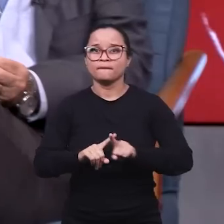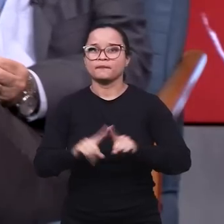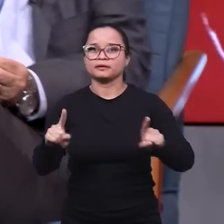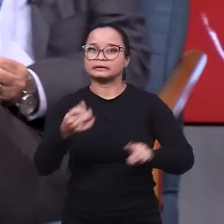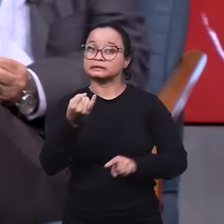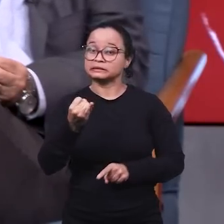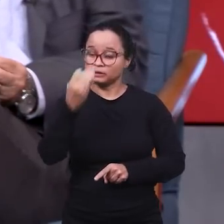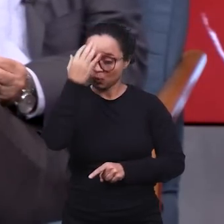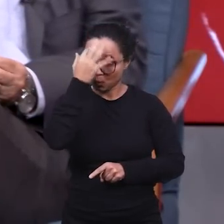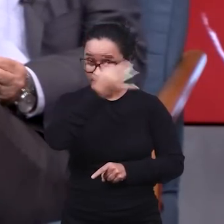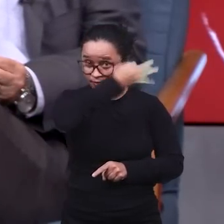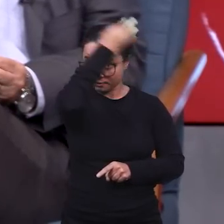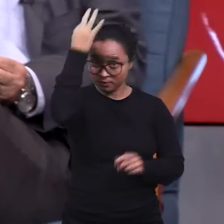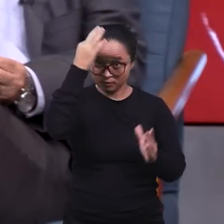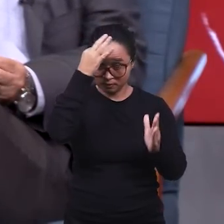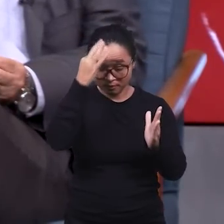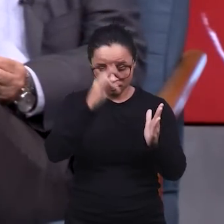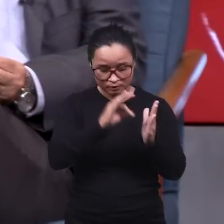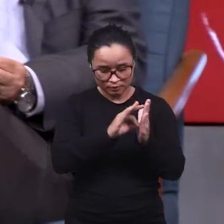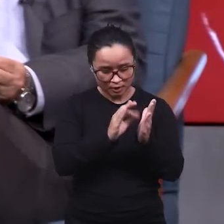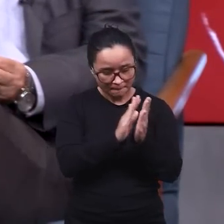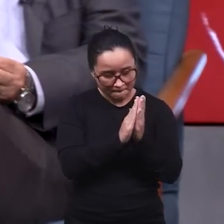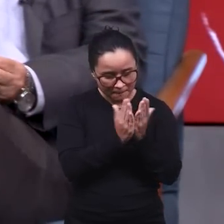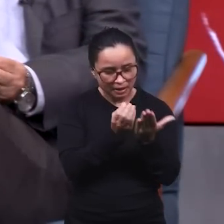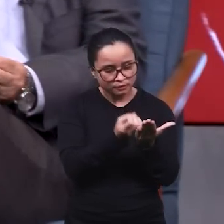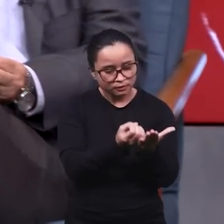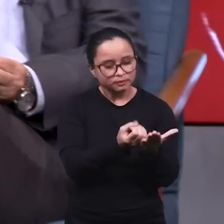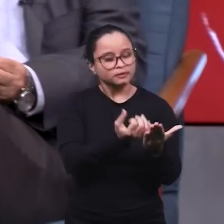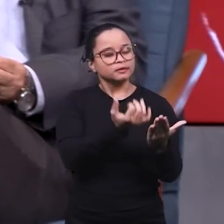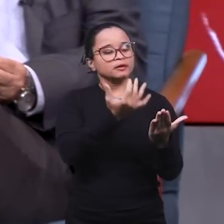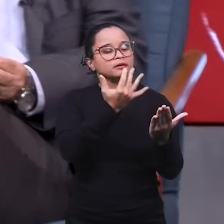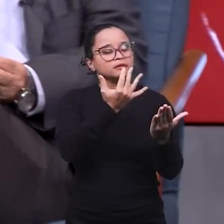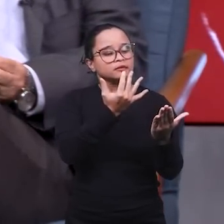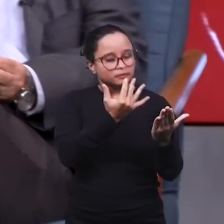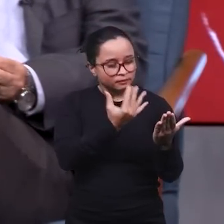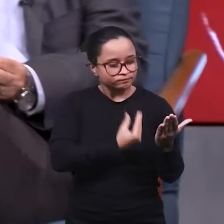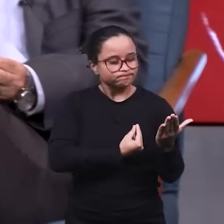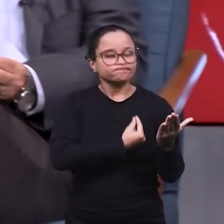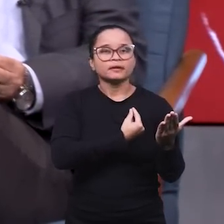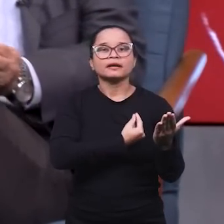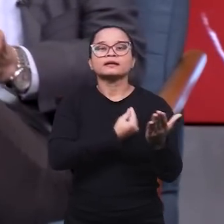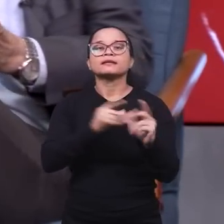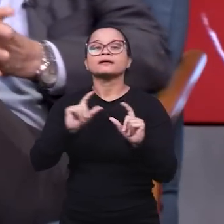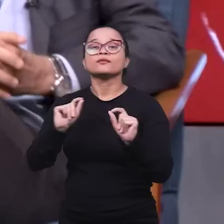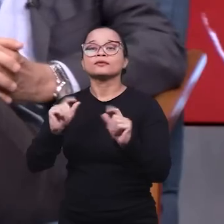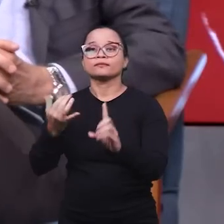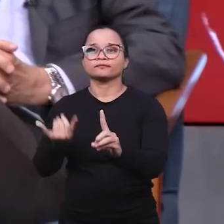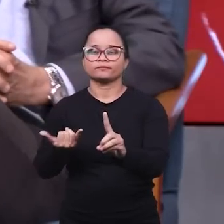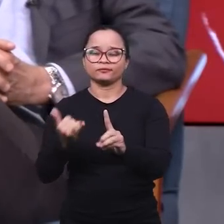levado para o que é profético.